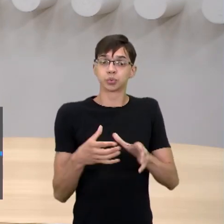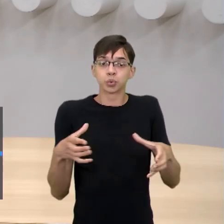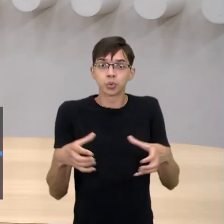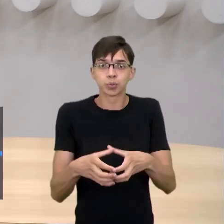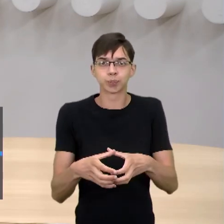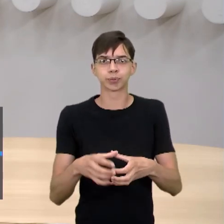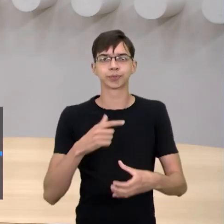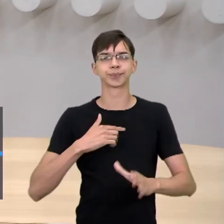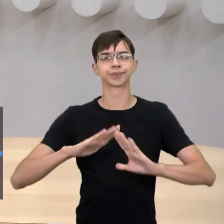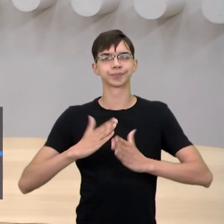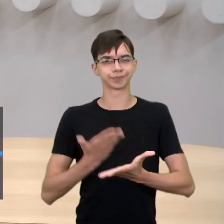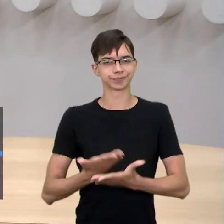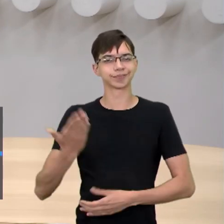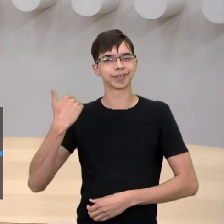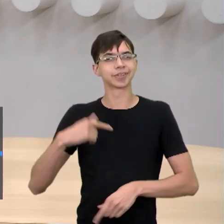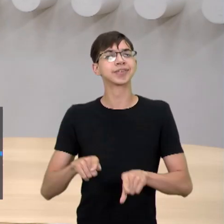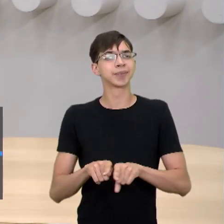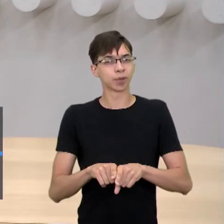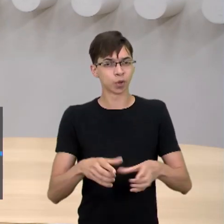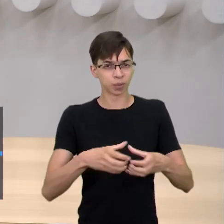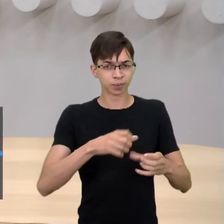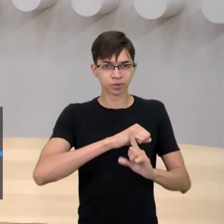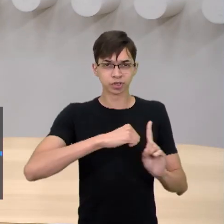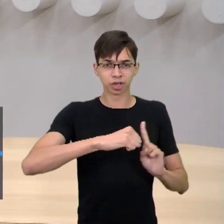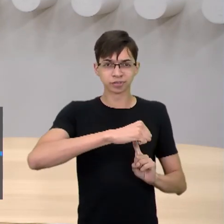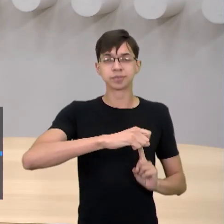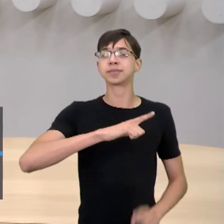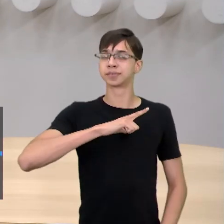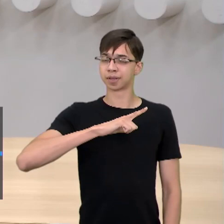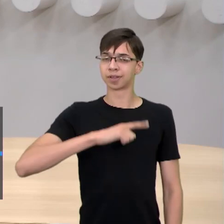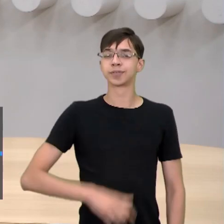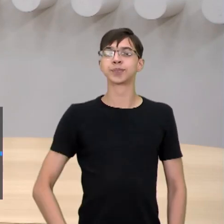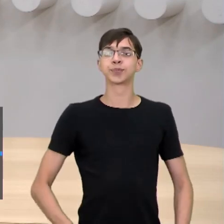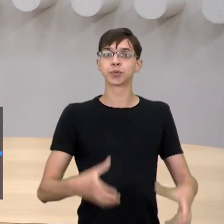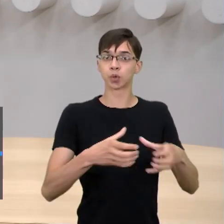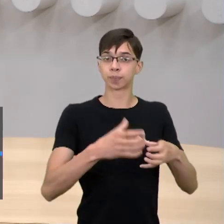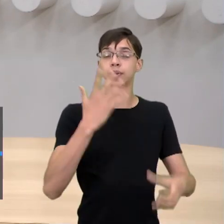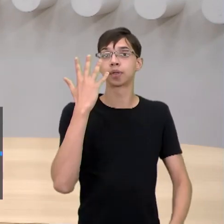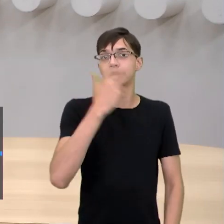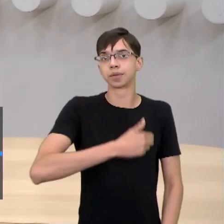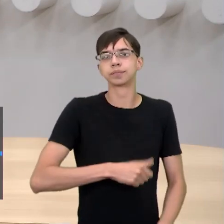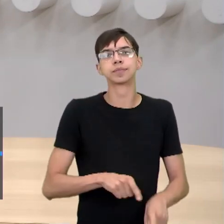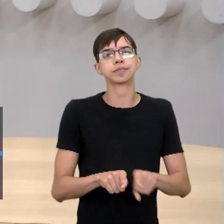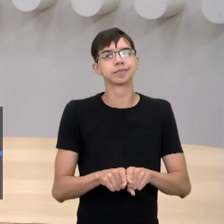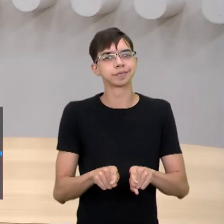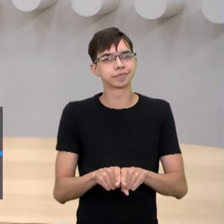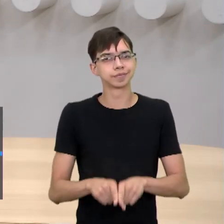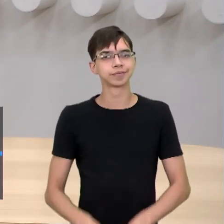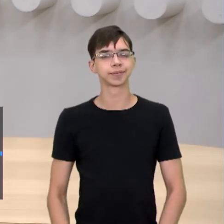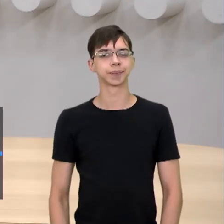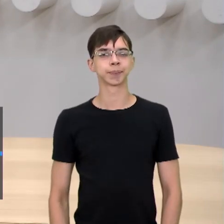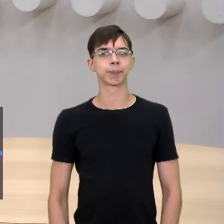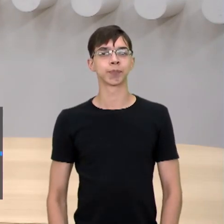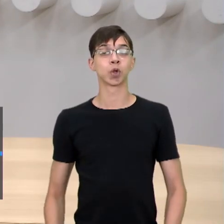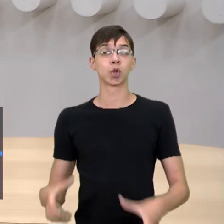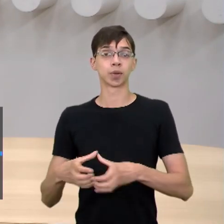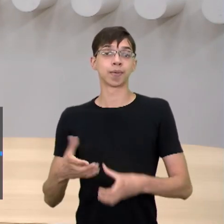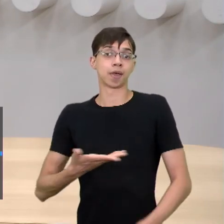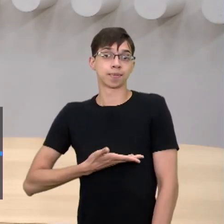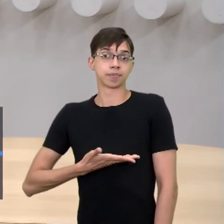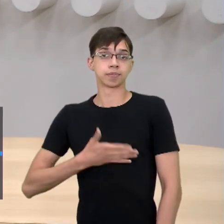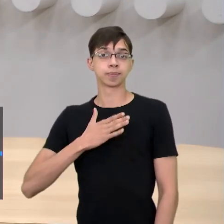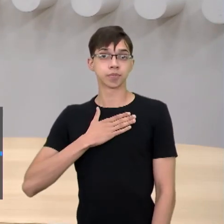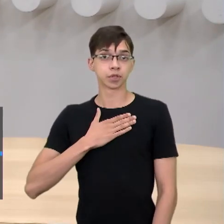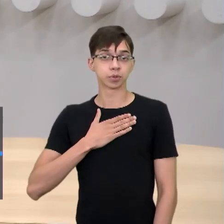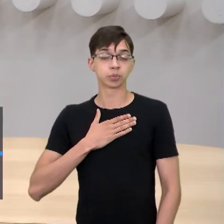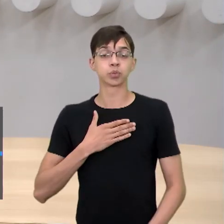escola anterior, eu também tenho meu grupo social? Eu tenho meu grupo social lindo também, né? Eu tenho o grupo dos meus amigos, que é o grupo